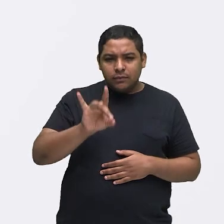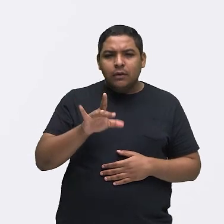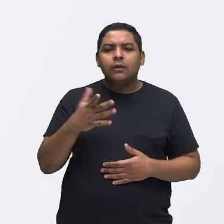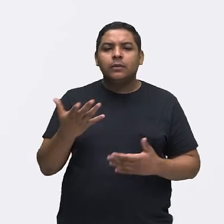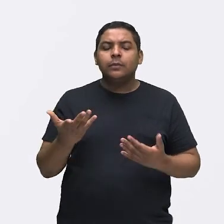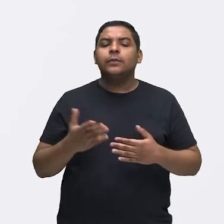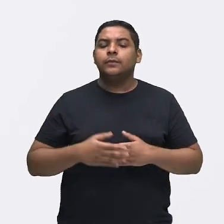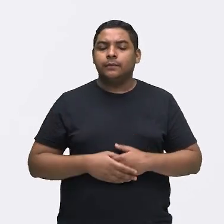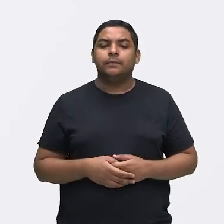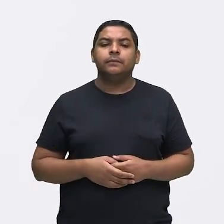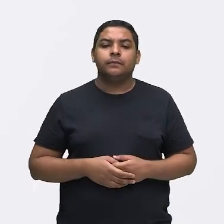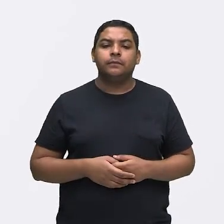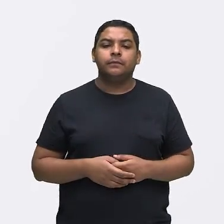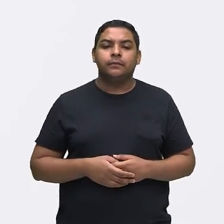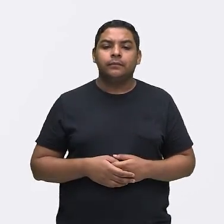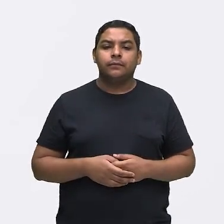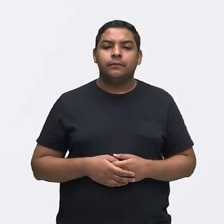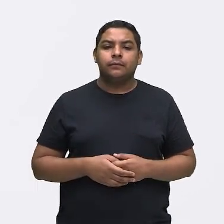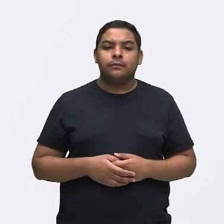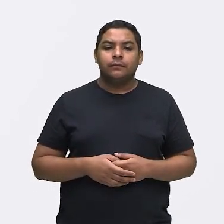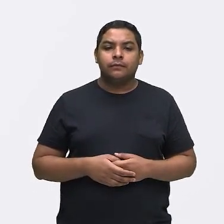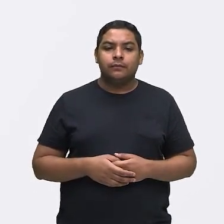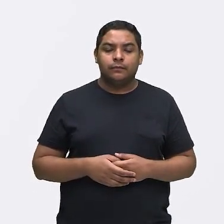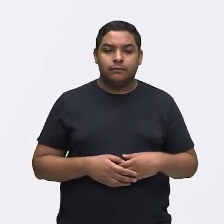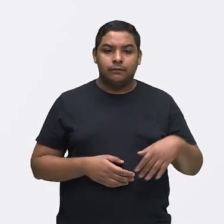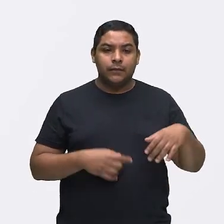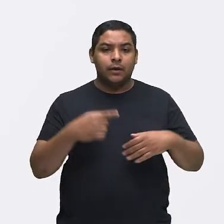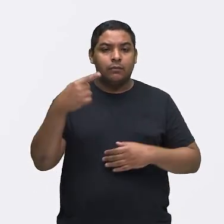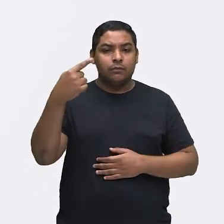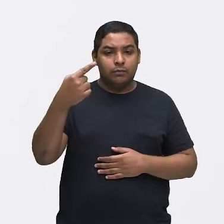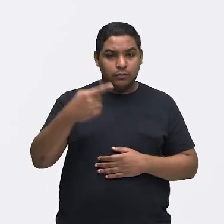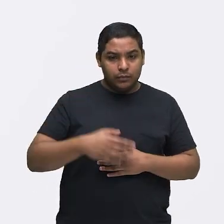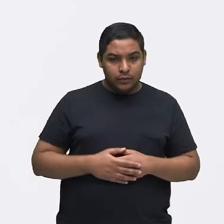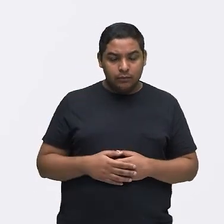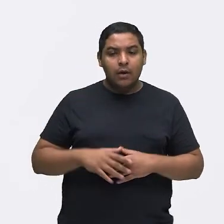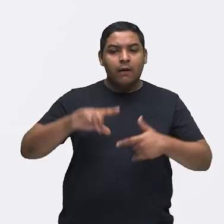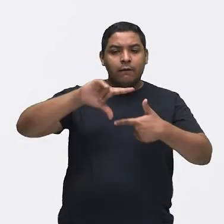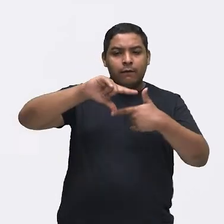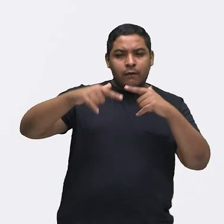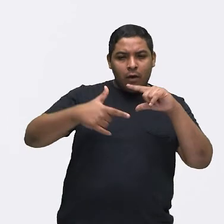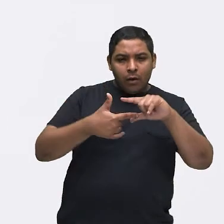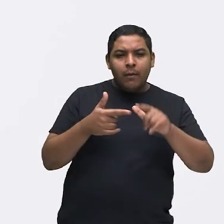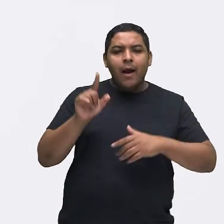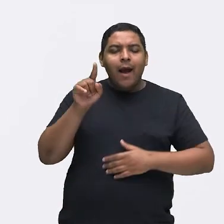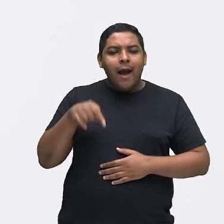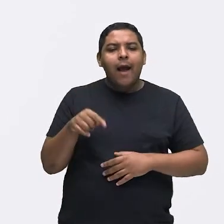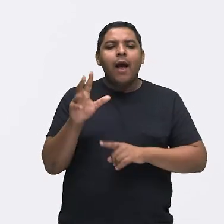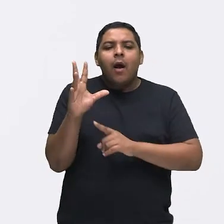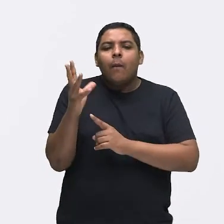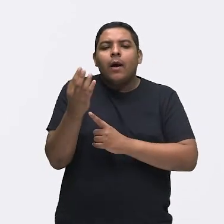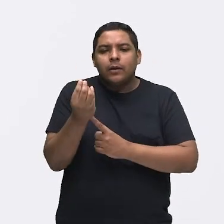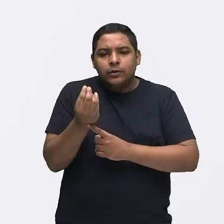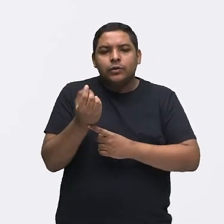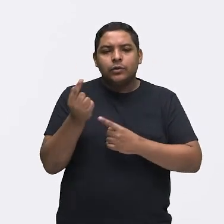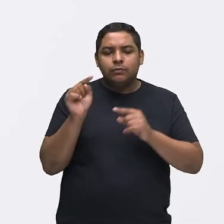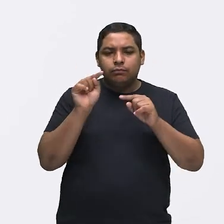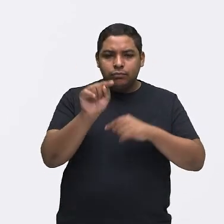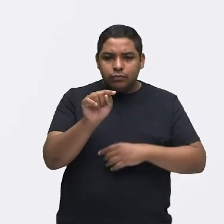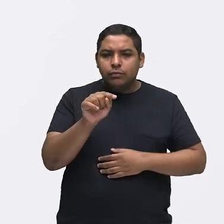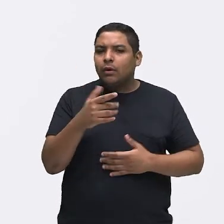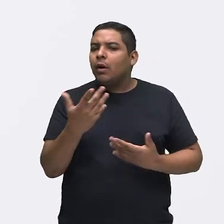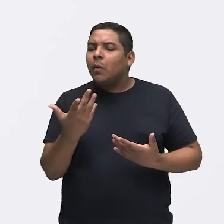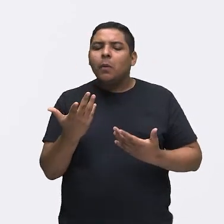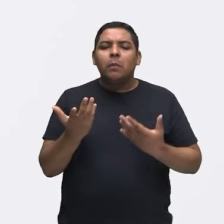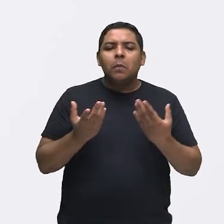Então, aquele em que sua forma e dimensão são definidas pelo artista. Será se isso seria o ponto